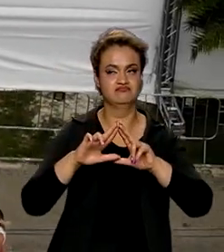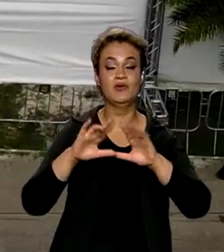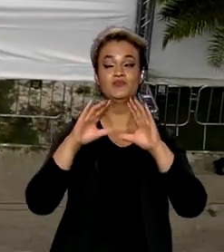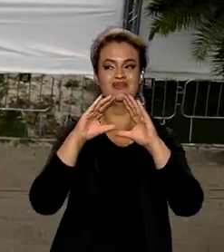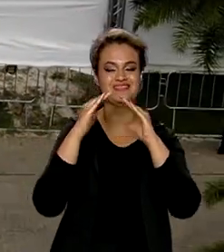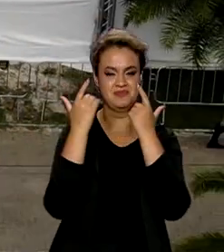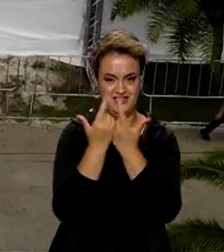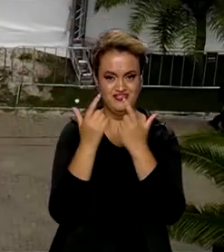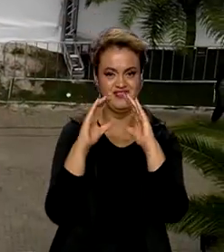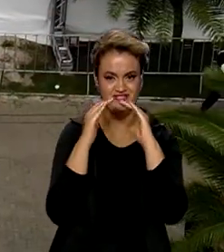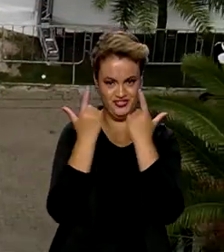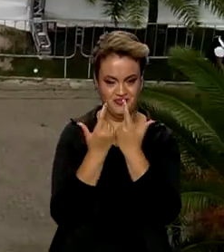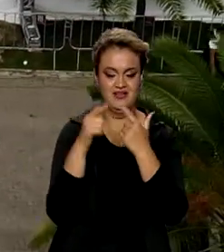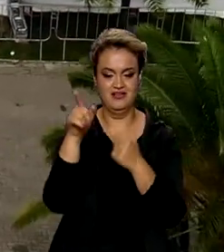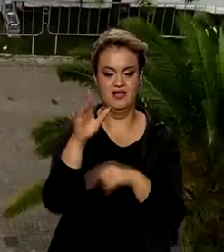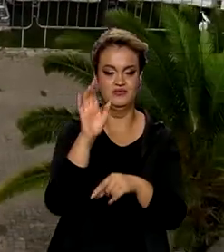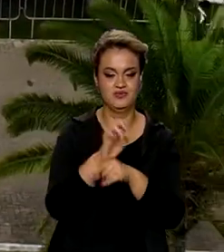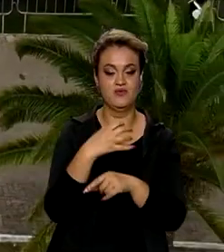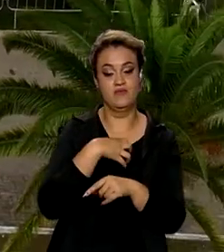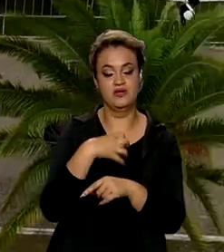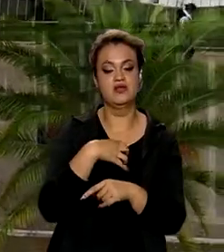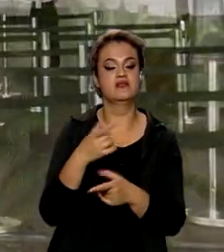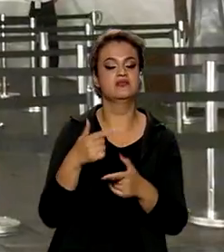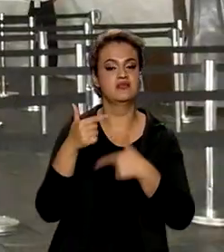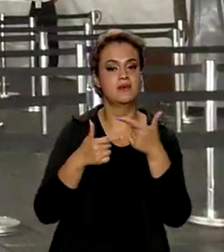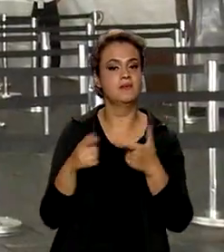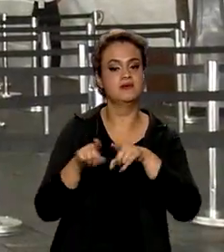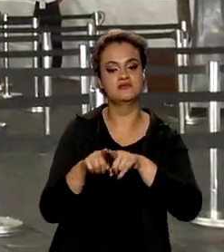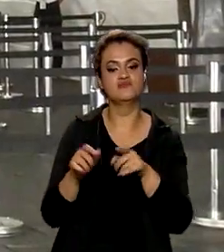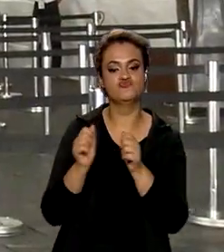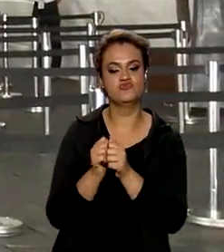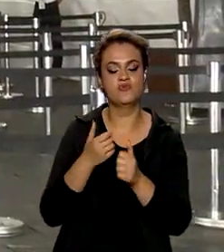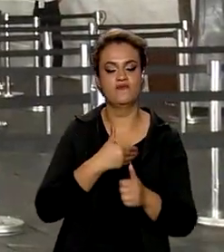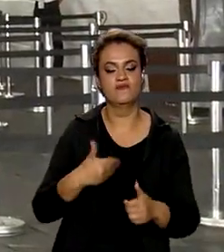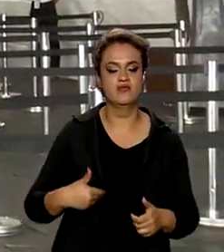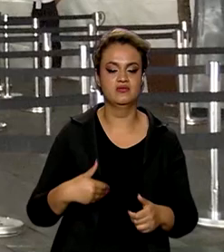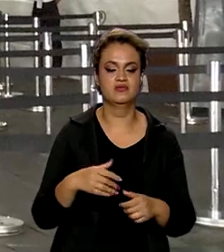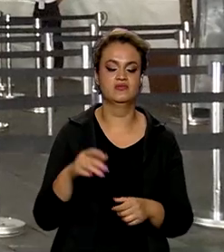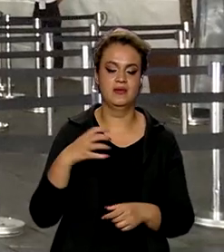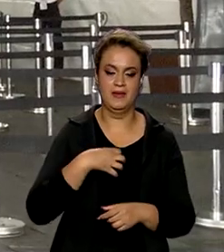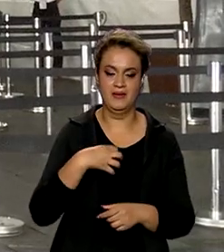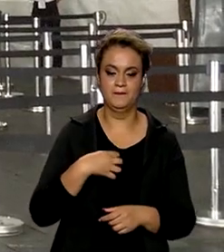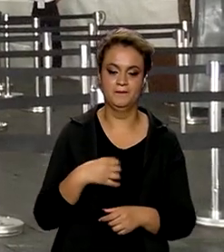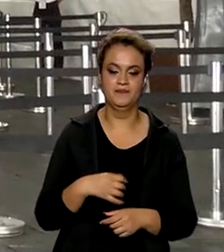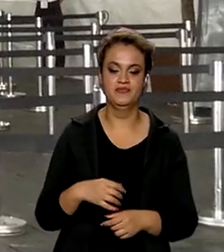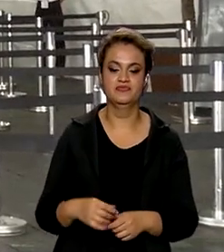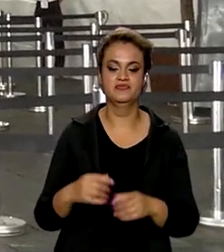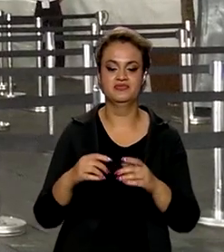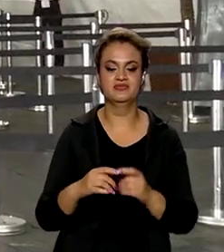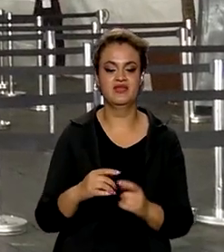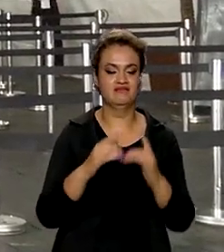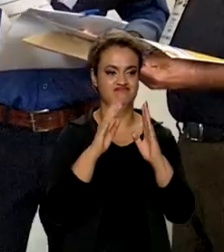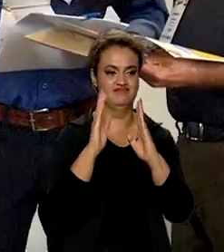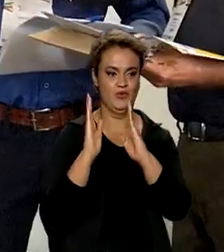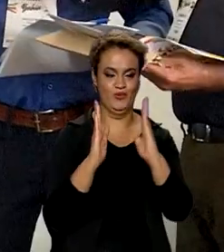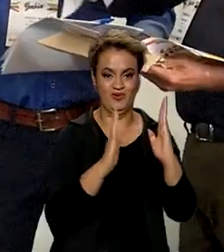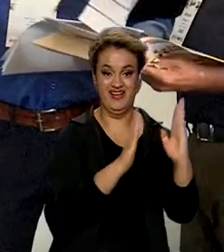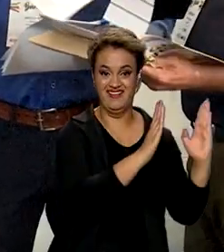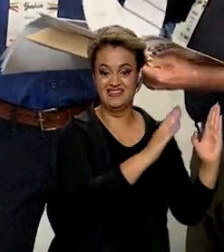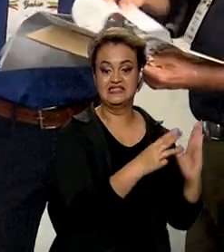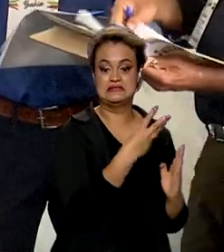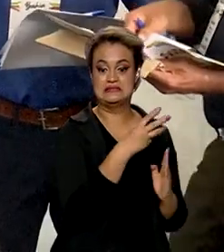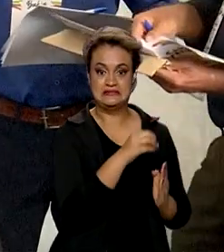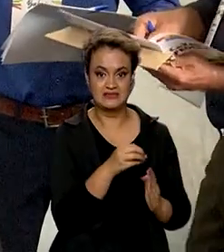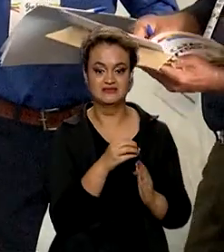é realizado em parceria com o governo da Bahia. Nos 30 estandes, os participantes podem conferir ainda